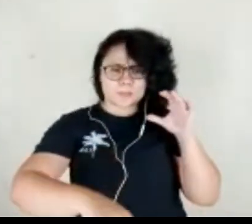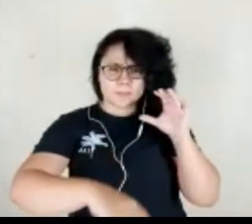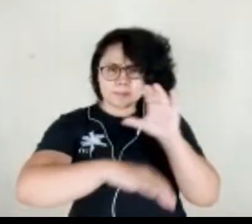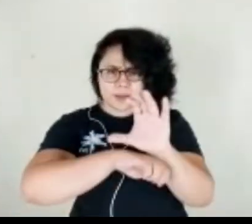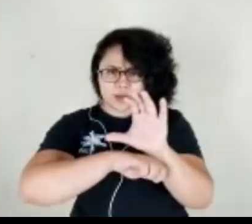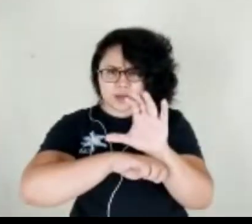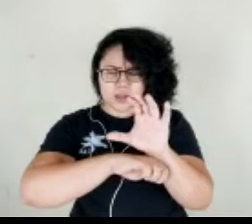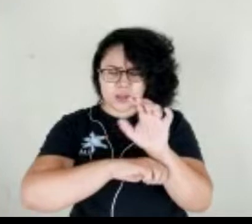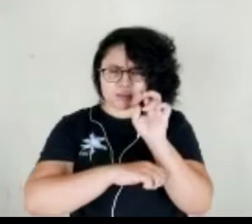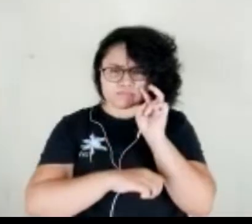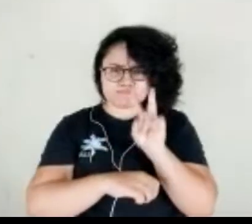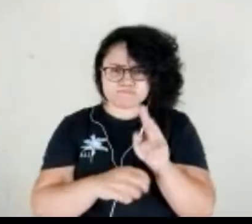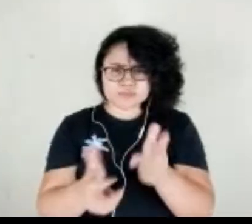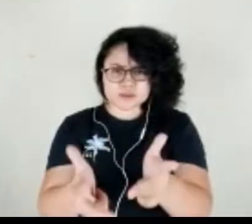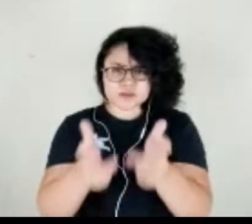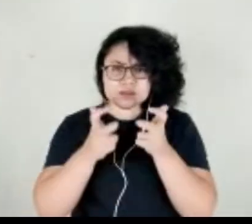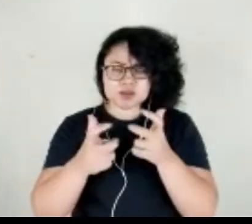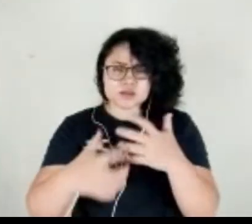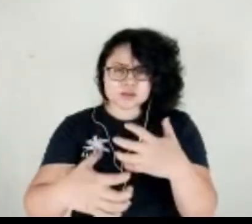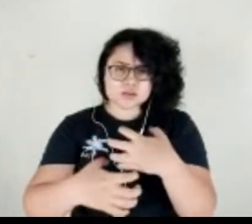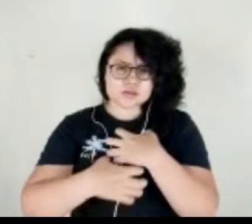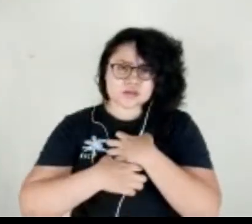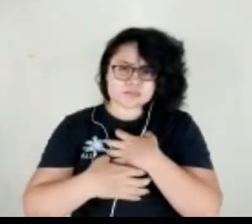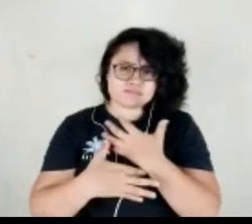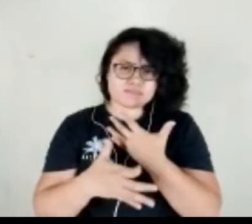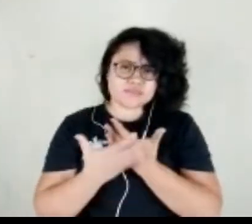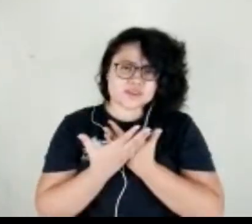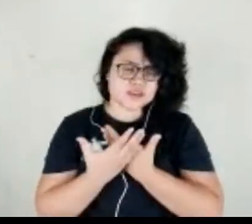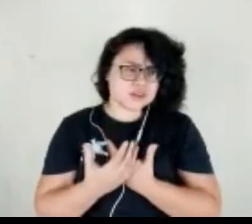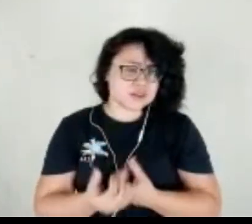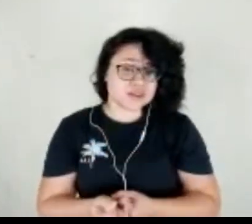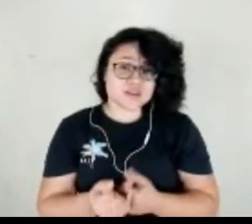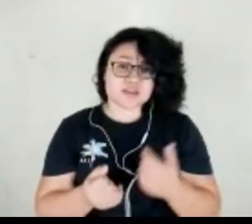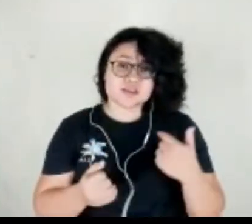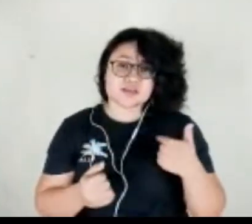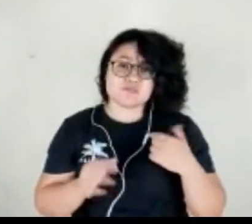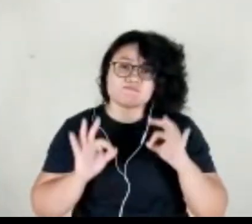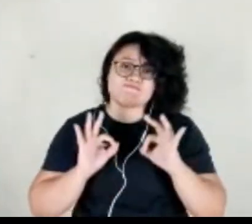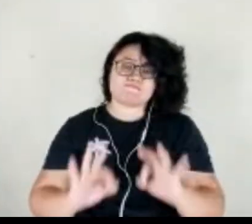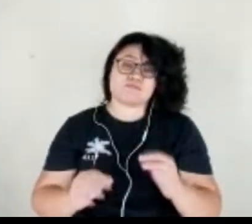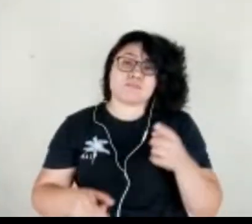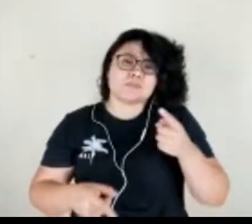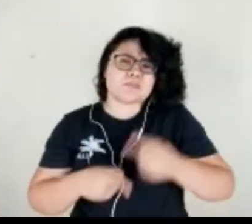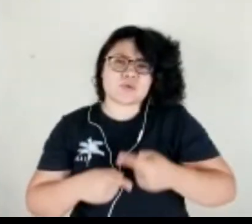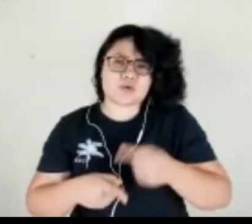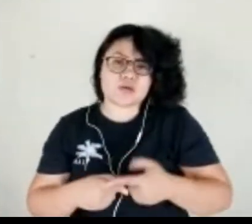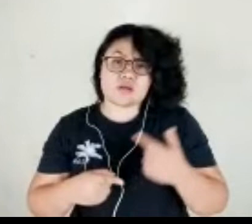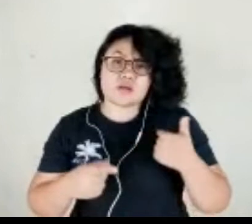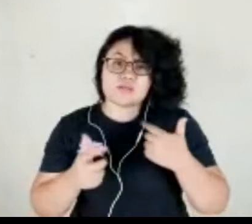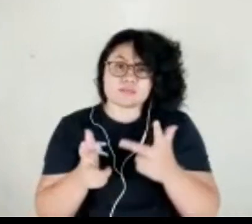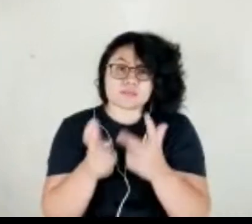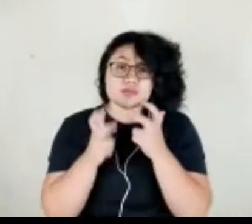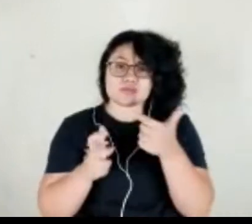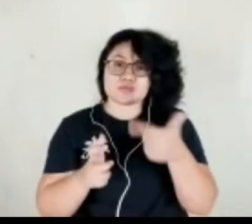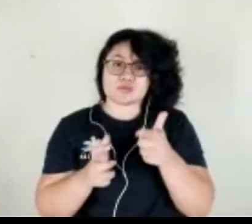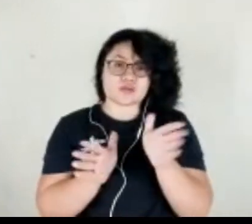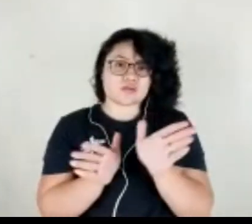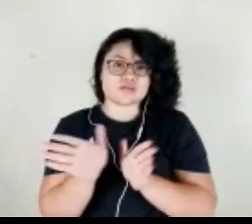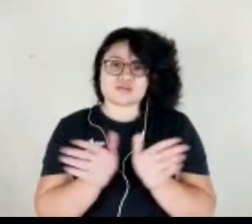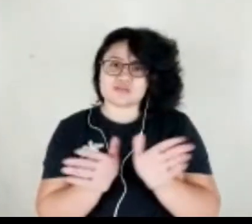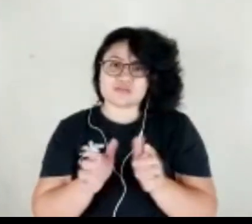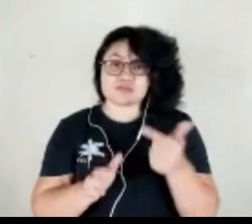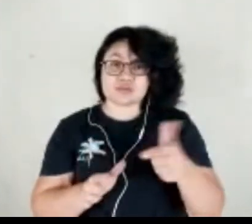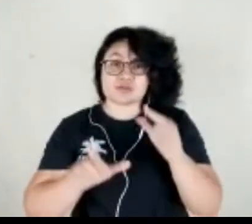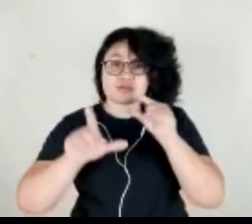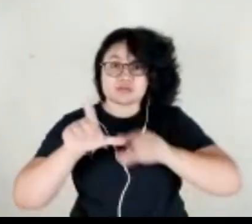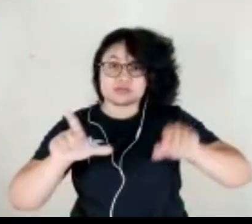ele, eu me senti muito triste, né? Uma coisa que me atravessou, porque eu não achei ele acessível. Ele não